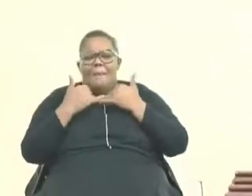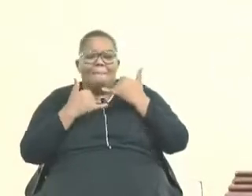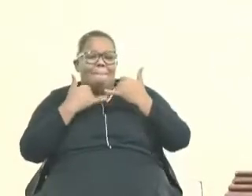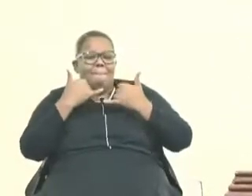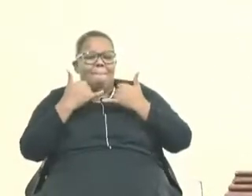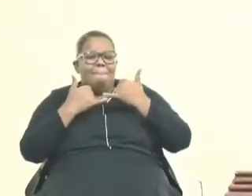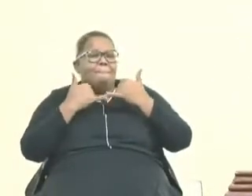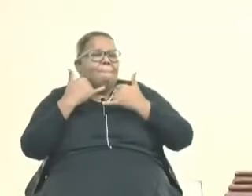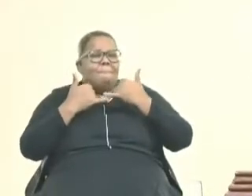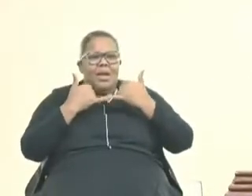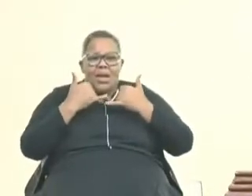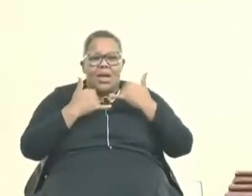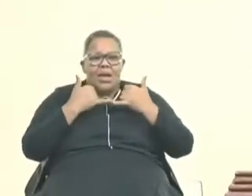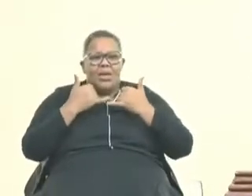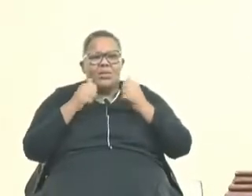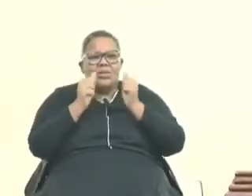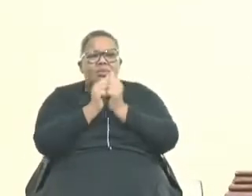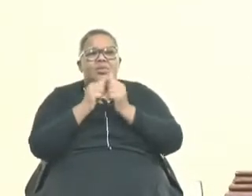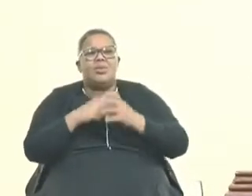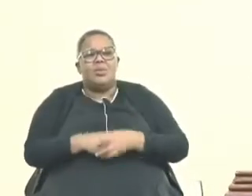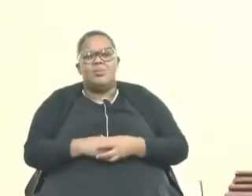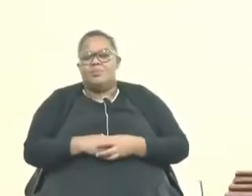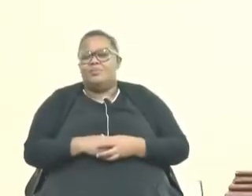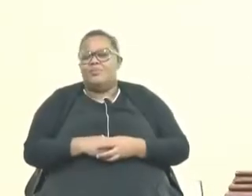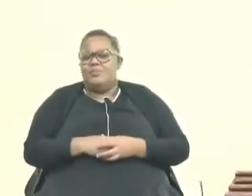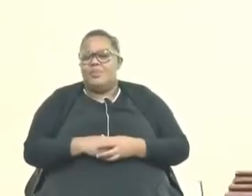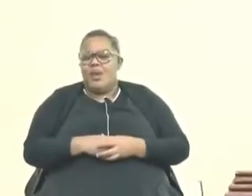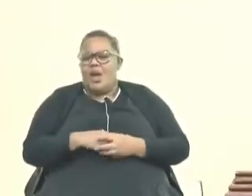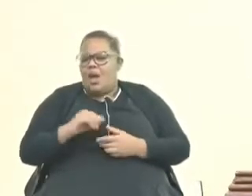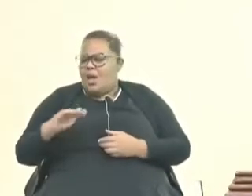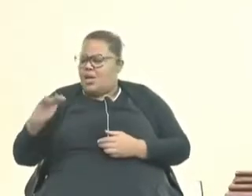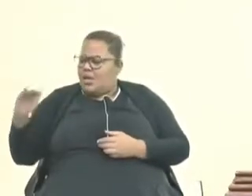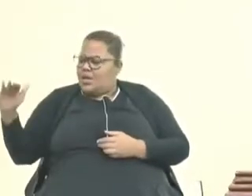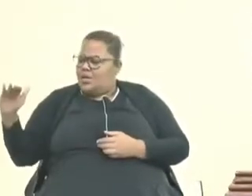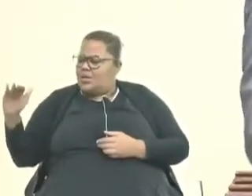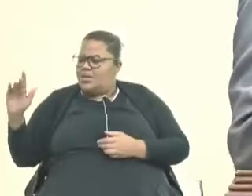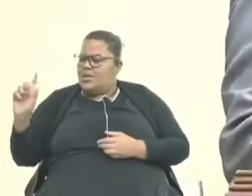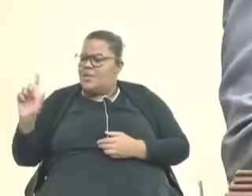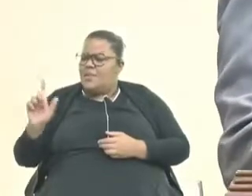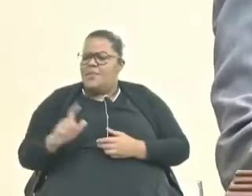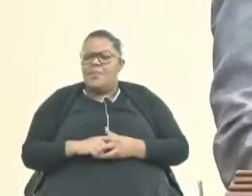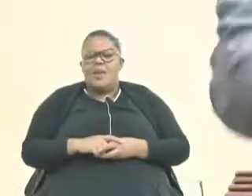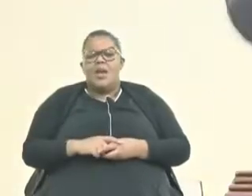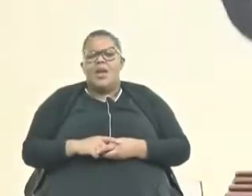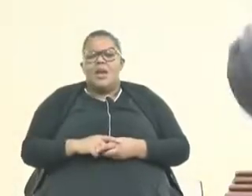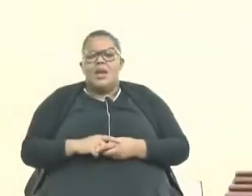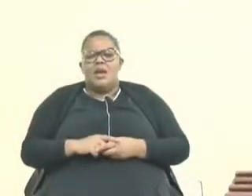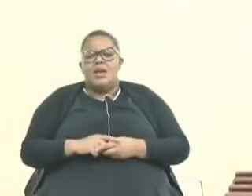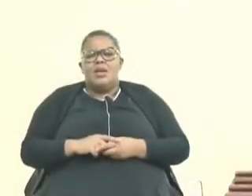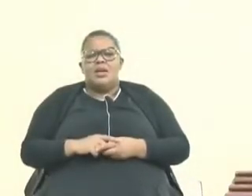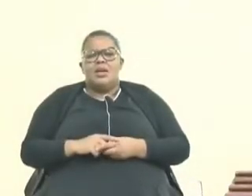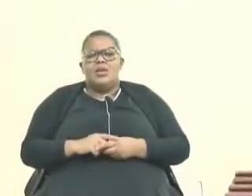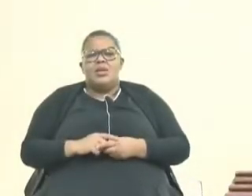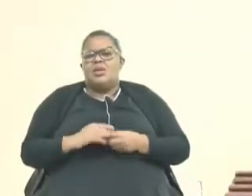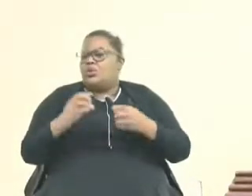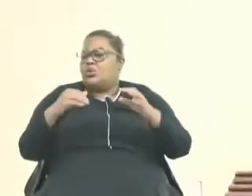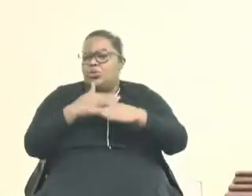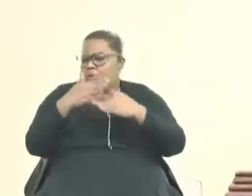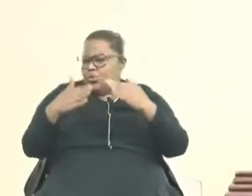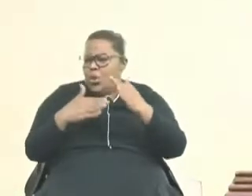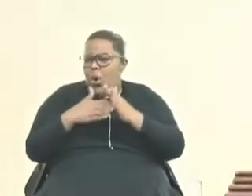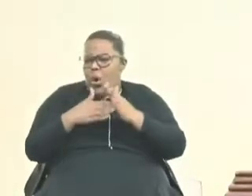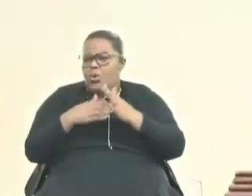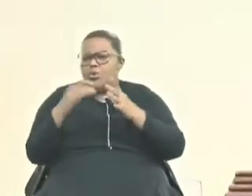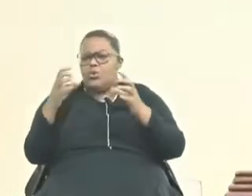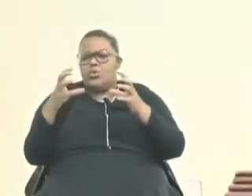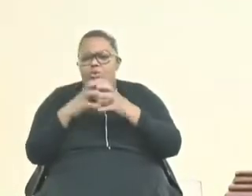estou com temporais usando aqui né o de bolinha de gude com outro só não sei com filho dele como é que ele nasce como é que ele